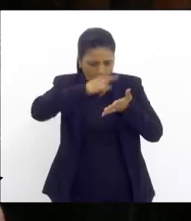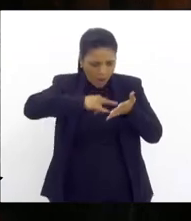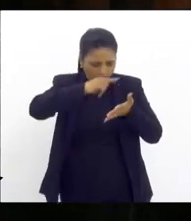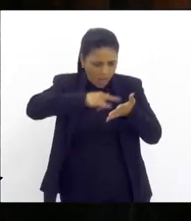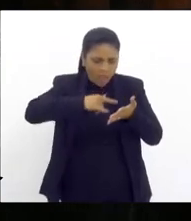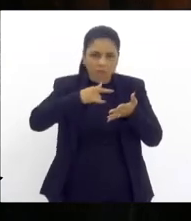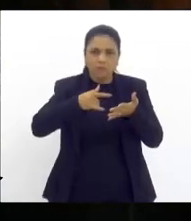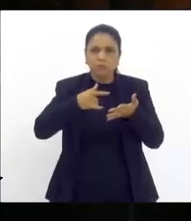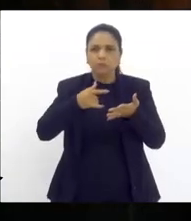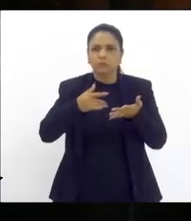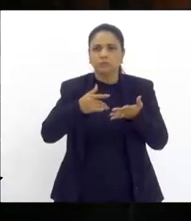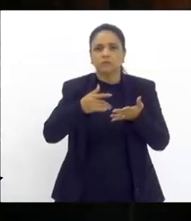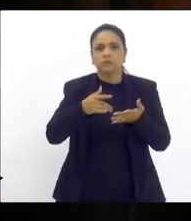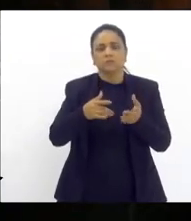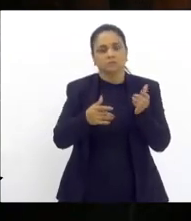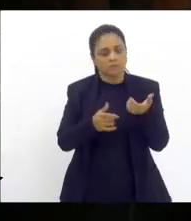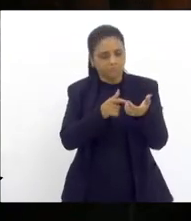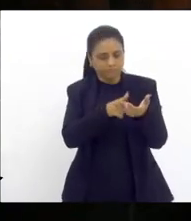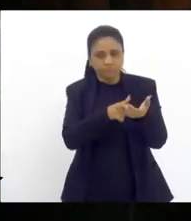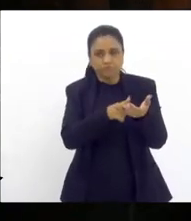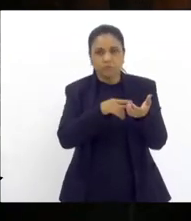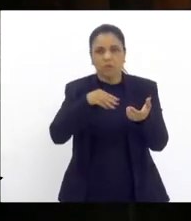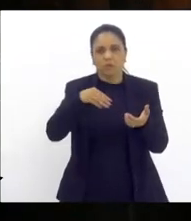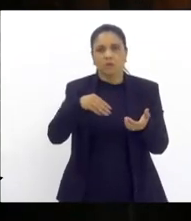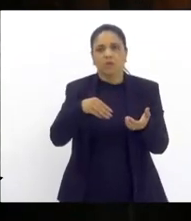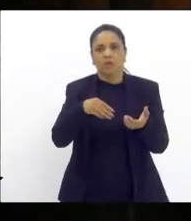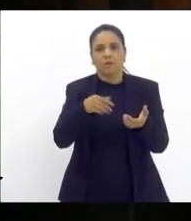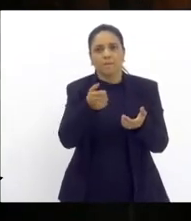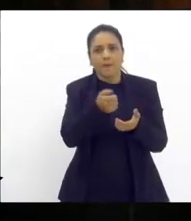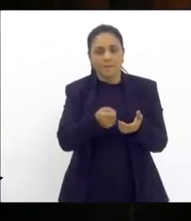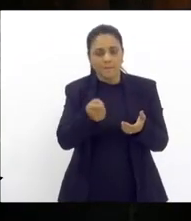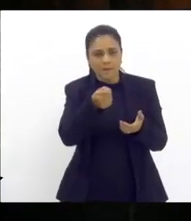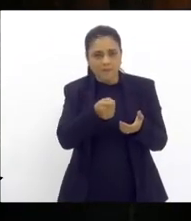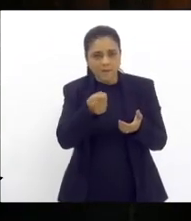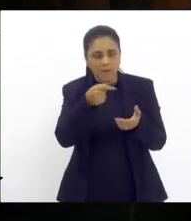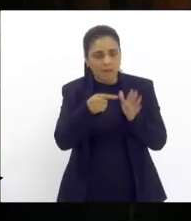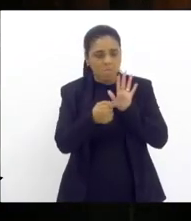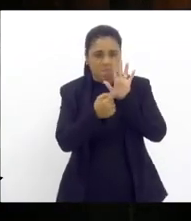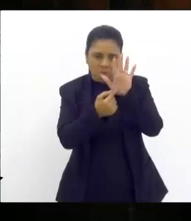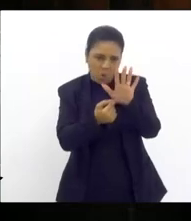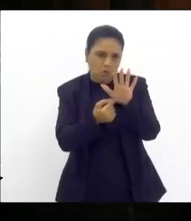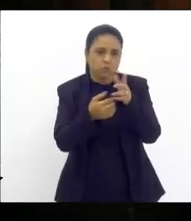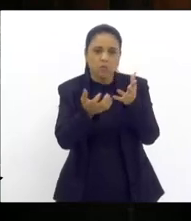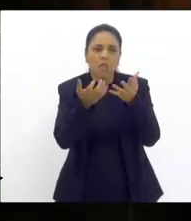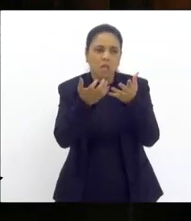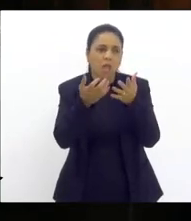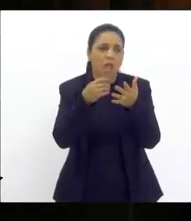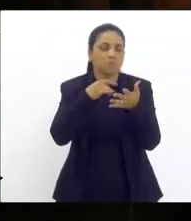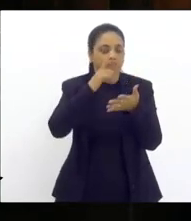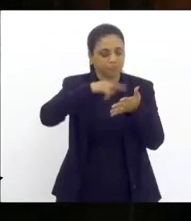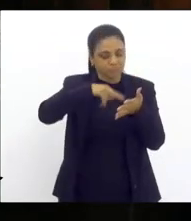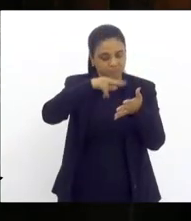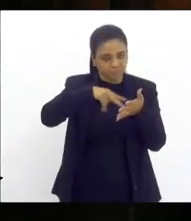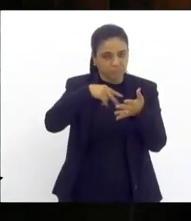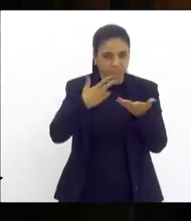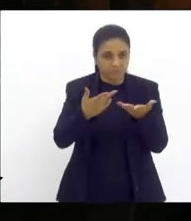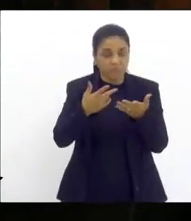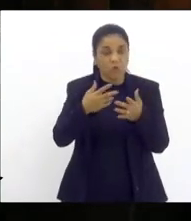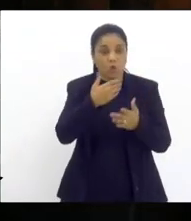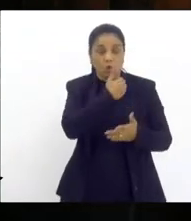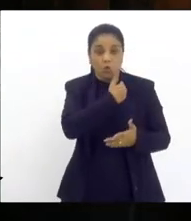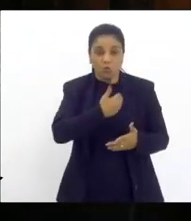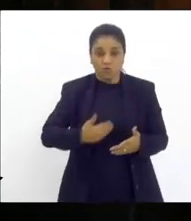tá aqui no Wikipédia eu apresento aqui para quem quiser depois consultar governo